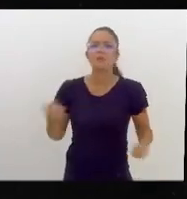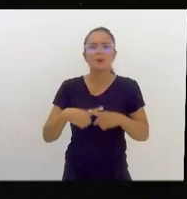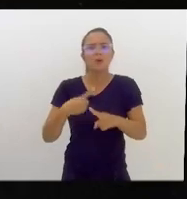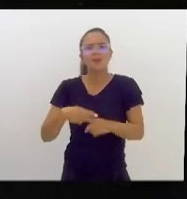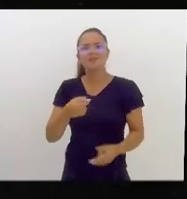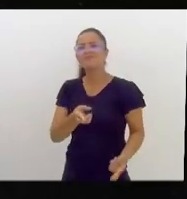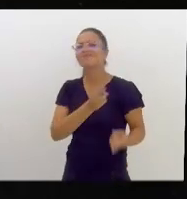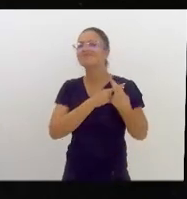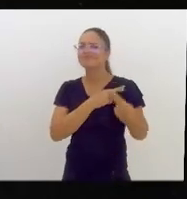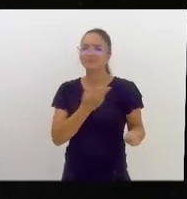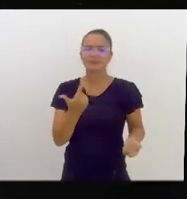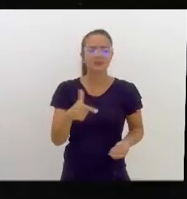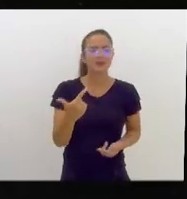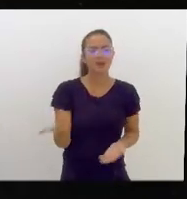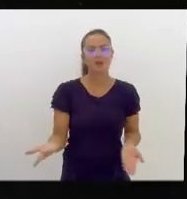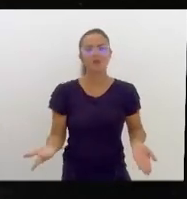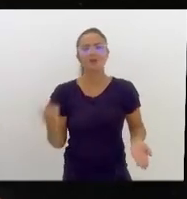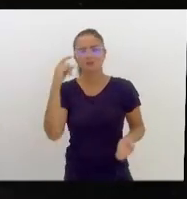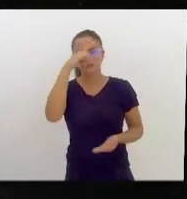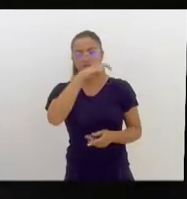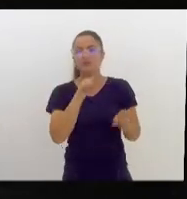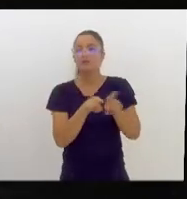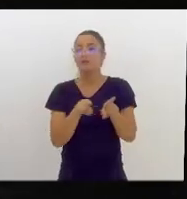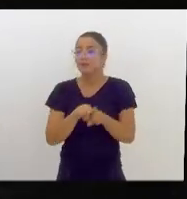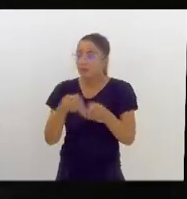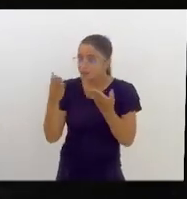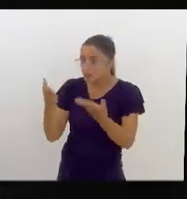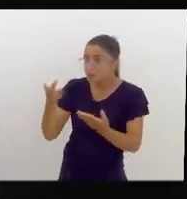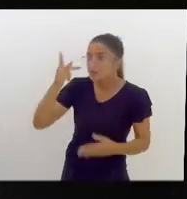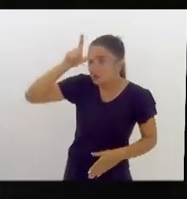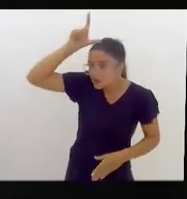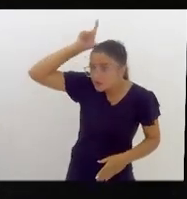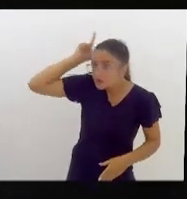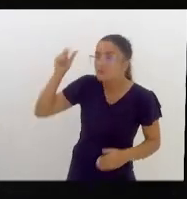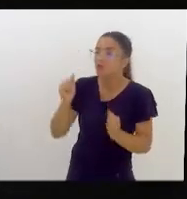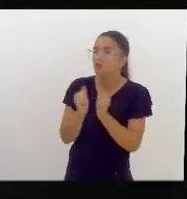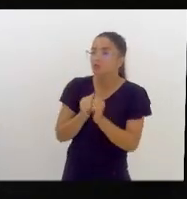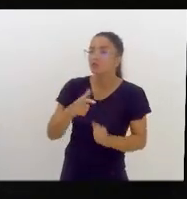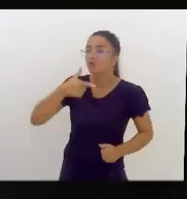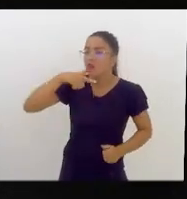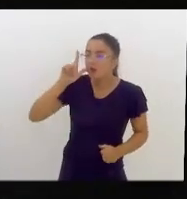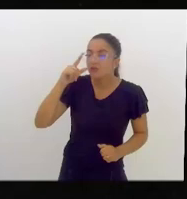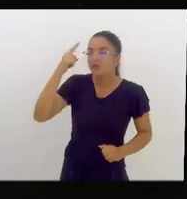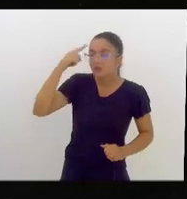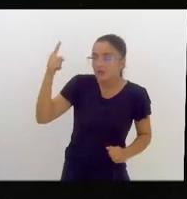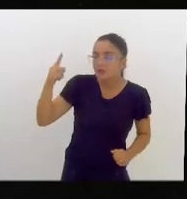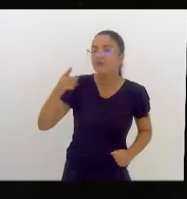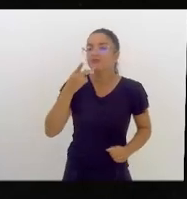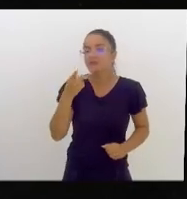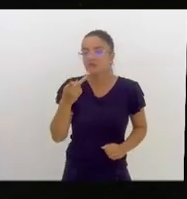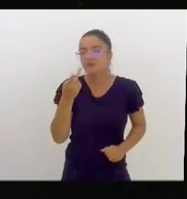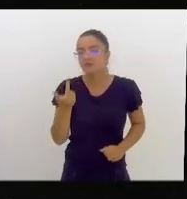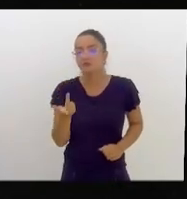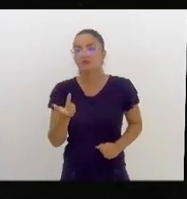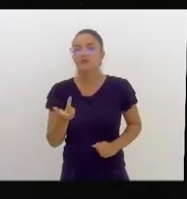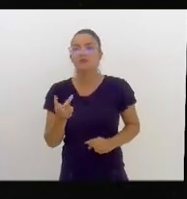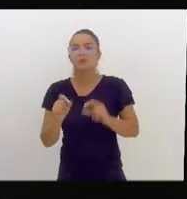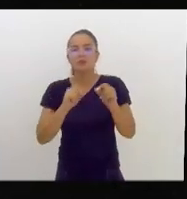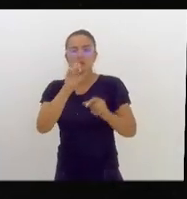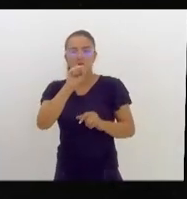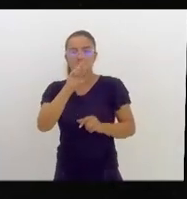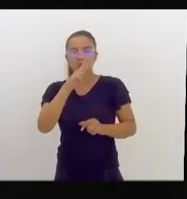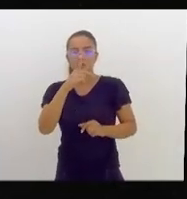E dizer também, deputado Paulo, que Vossa Excelência, ontem aqui, quando também falou, um pouquinho a respeito da